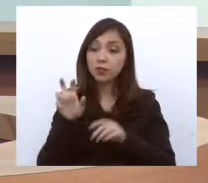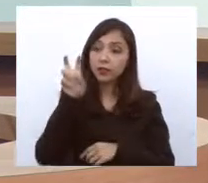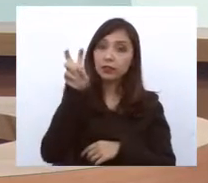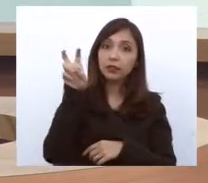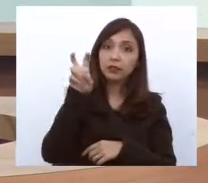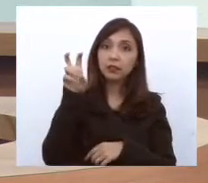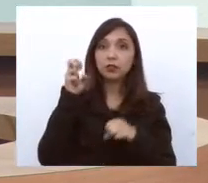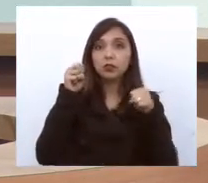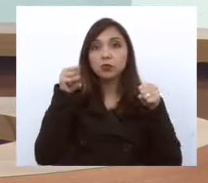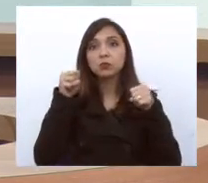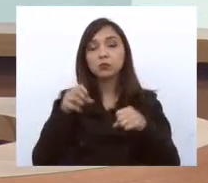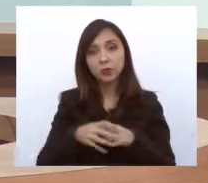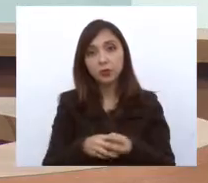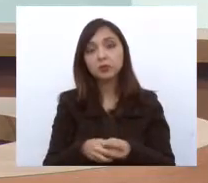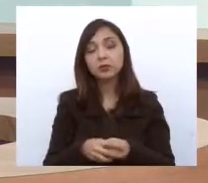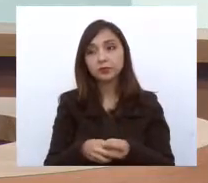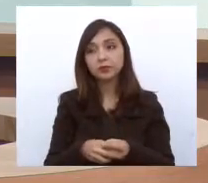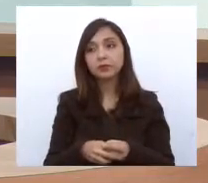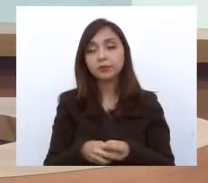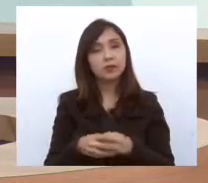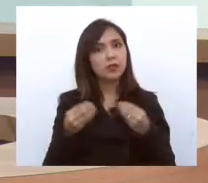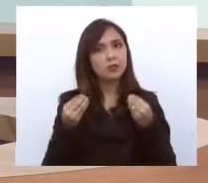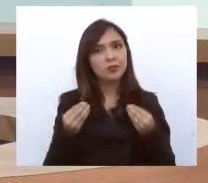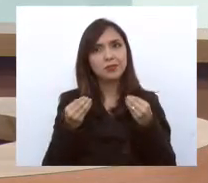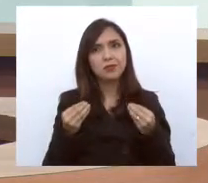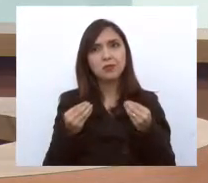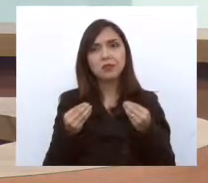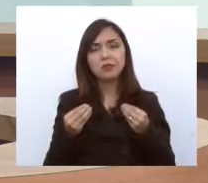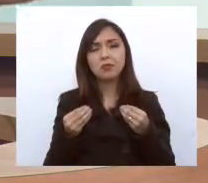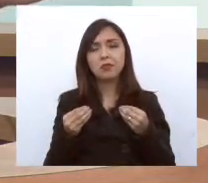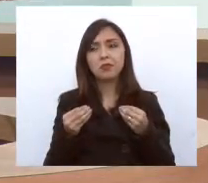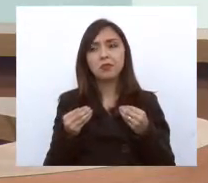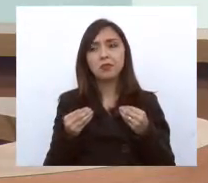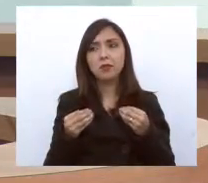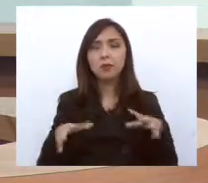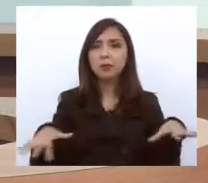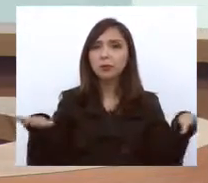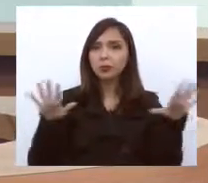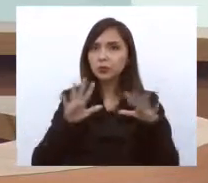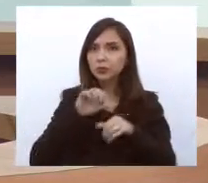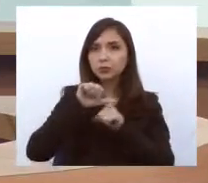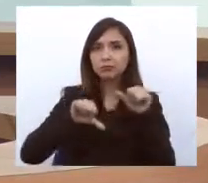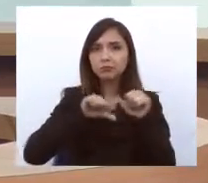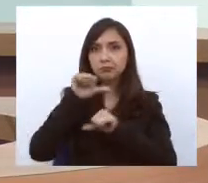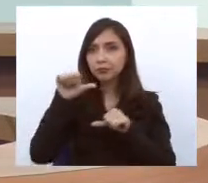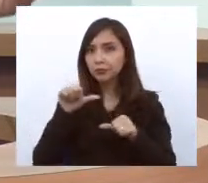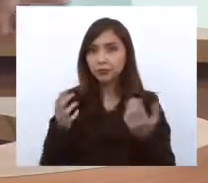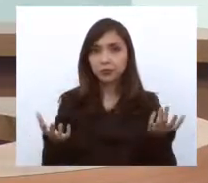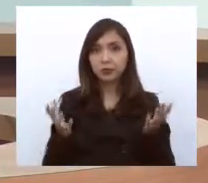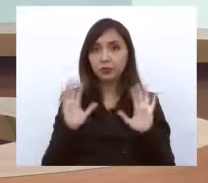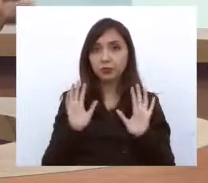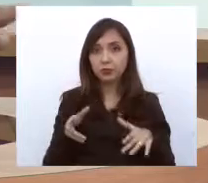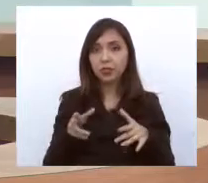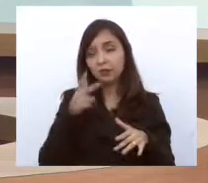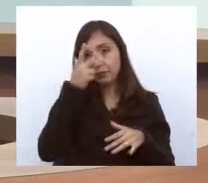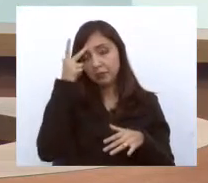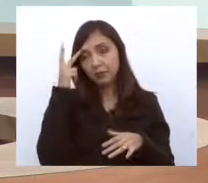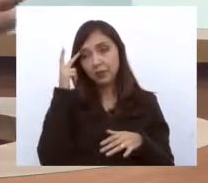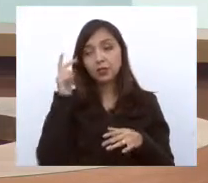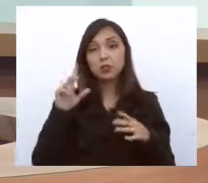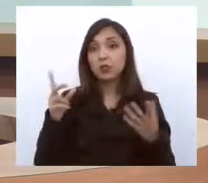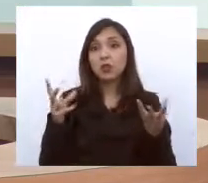poder. É um absurdo, eu acho que o Montesquieu já se revirou no túmulo